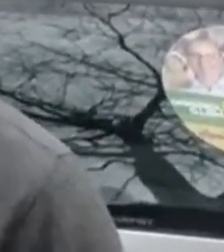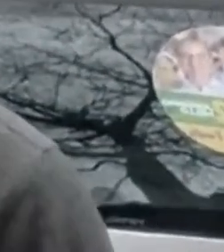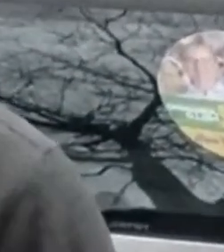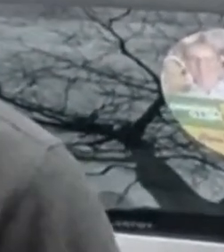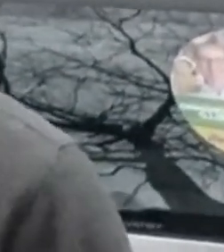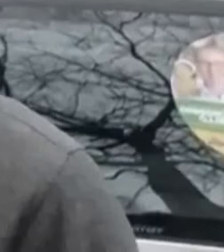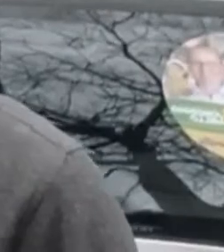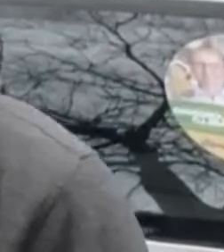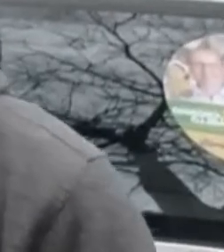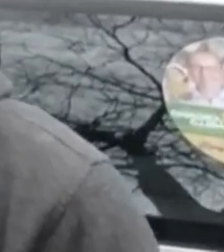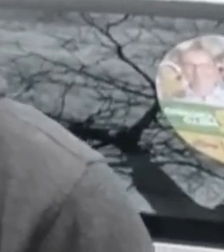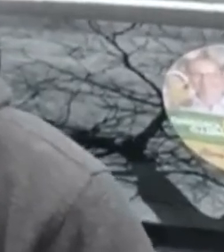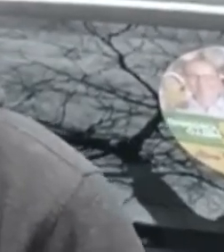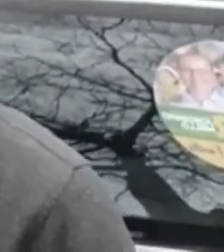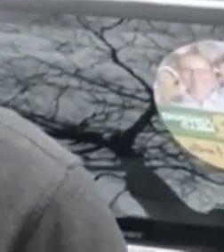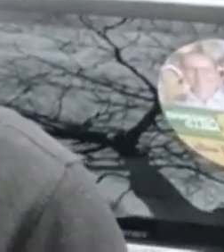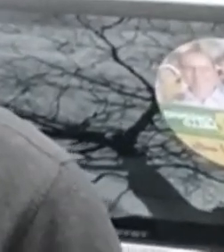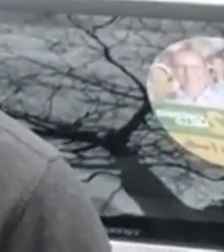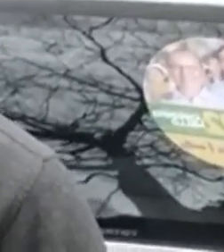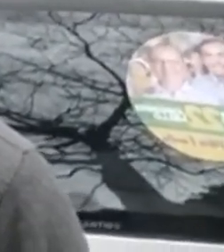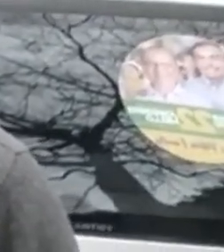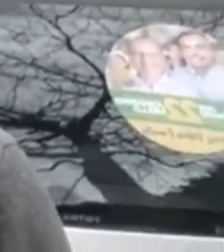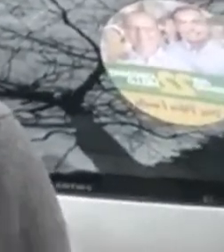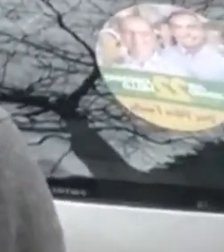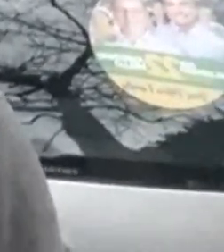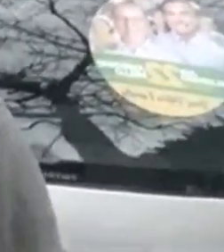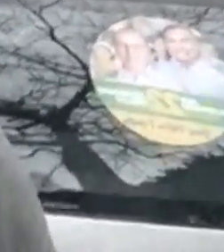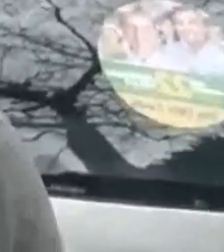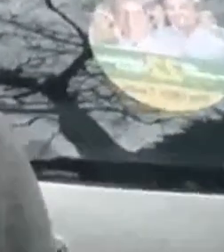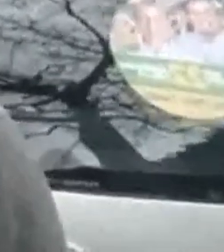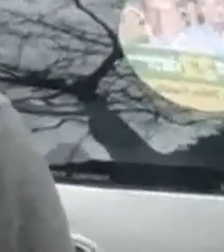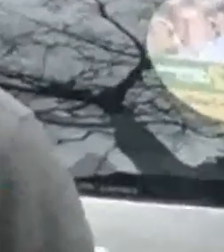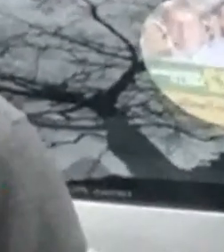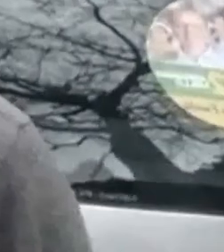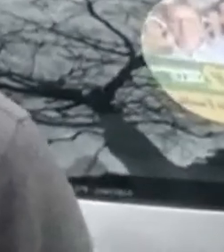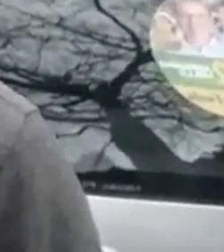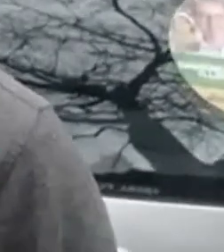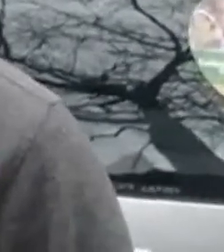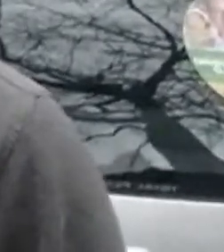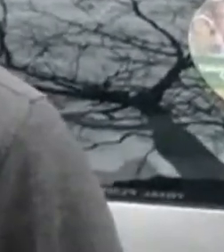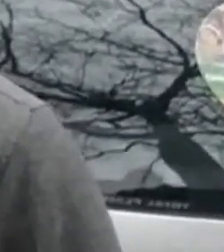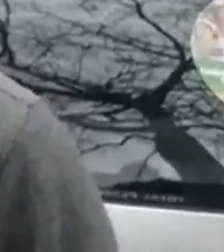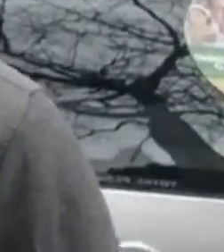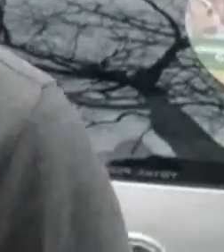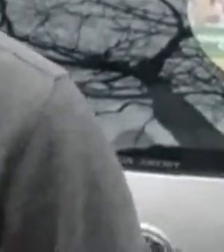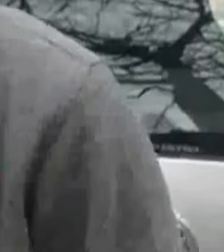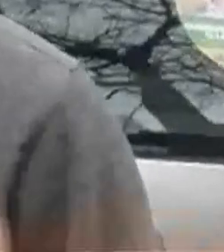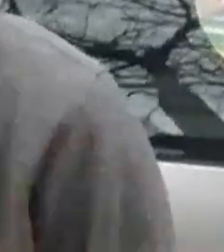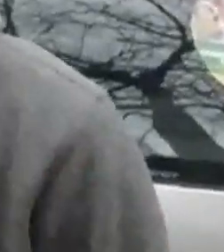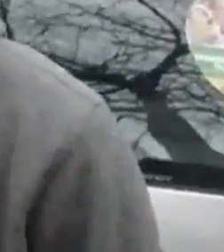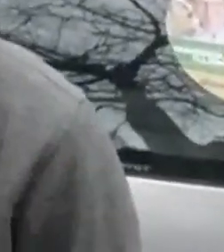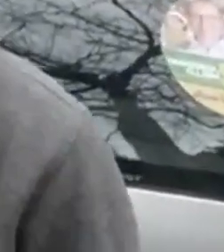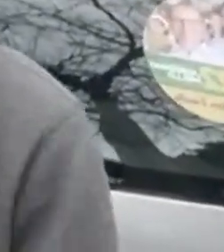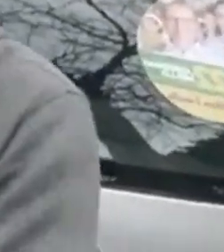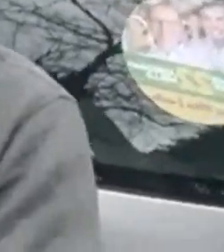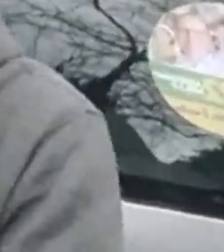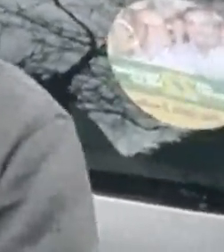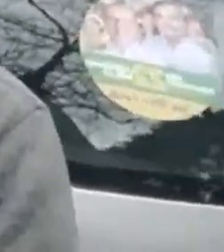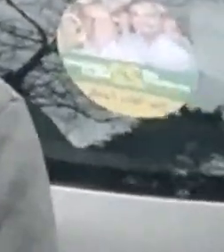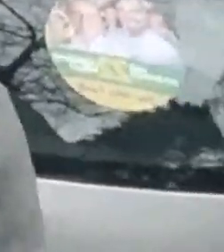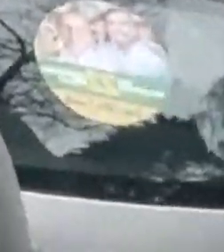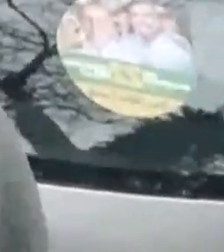feita a doutrinação política das crianças, dos alunos. Quer falar mais alguma coisa, Edgar? Não. É isso aí. Obrigado aí pela